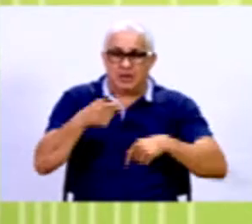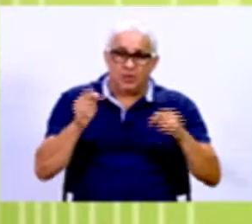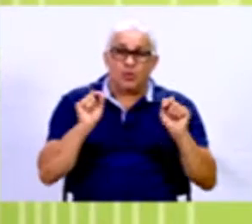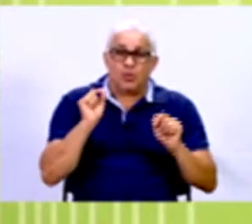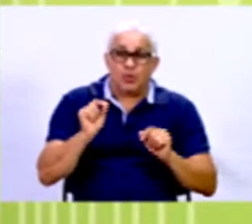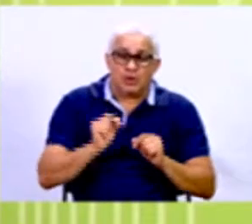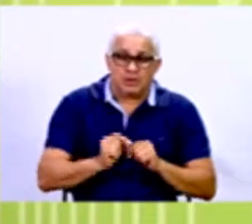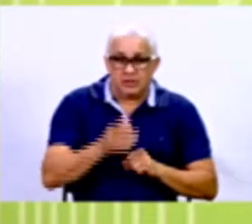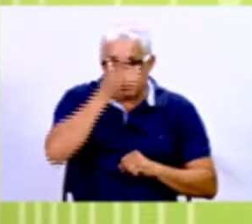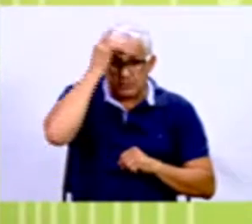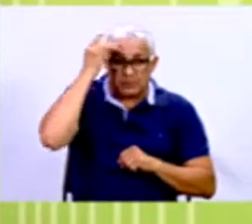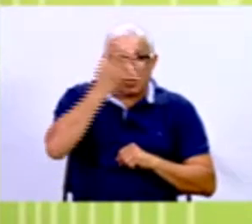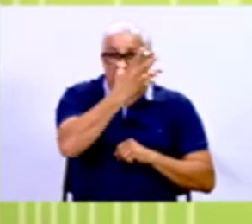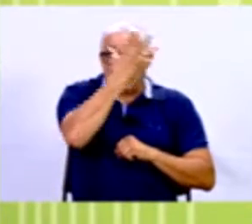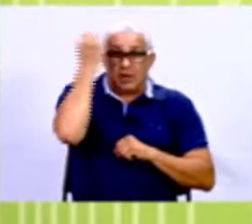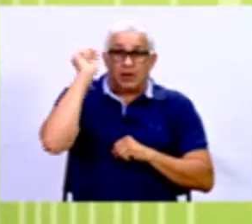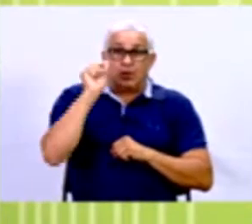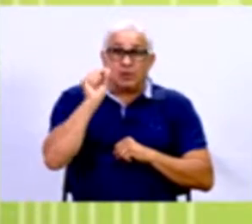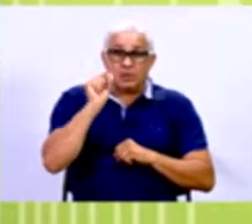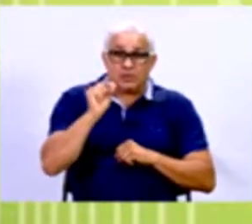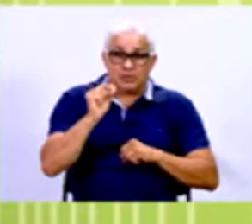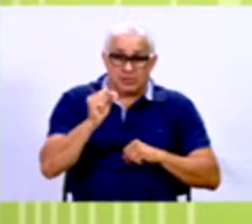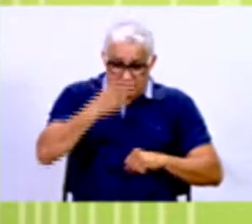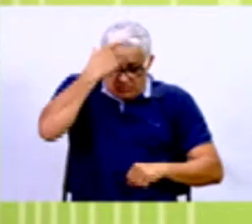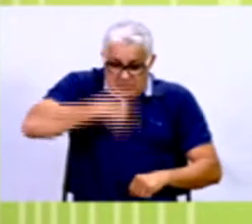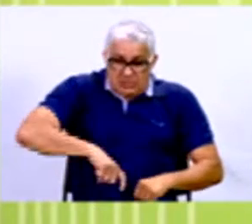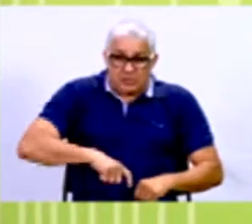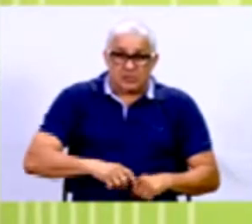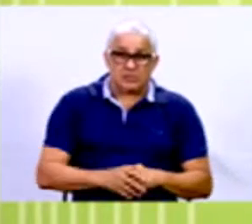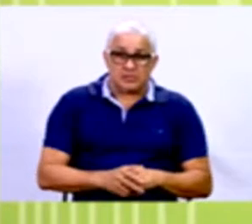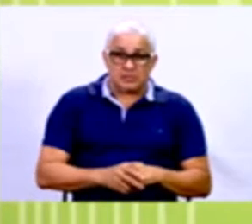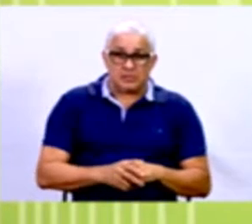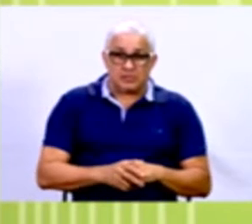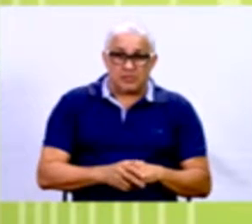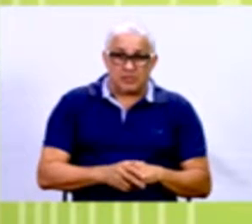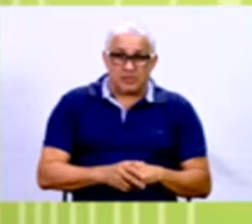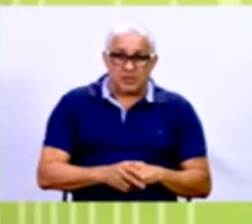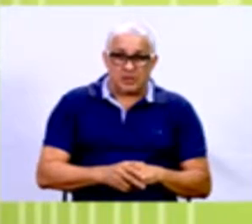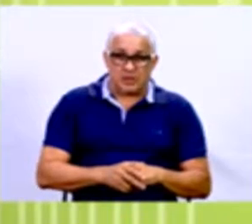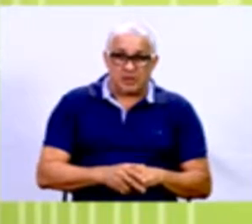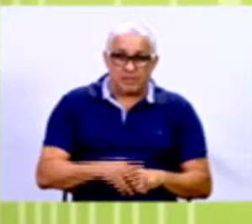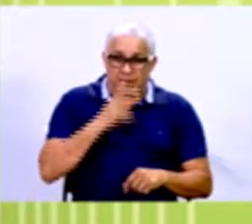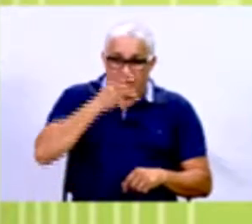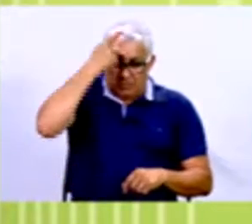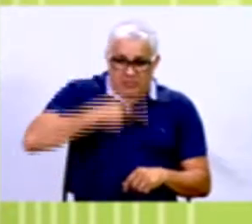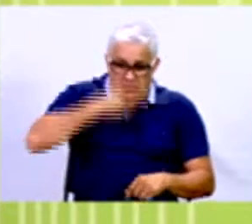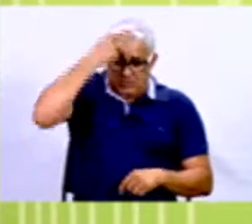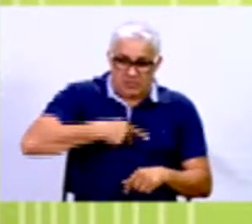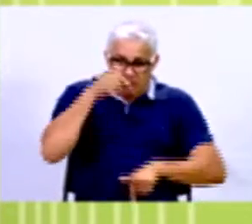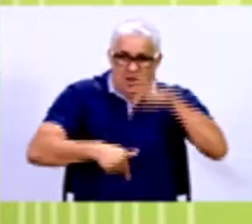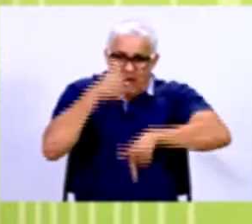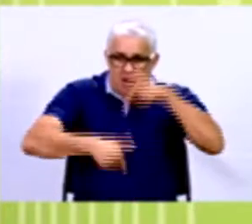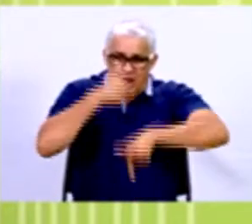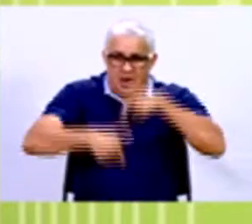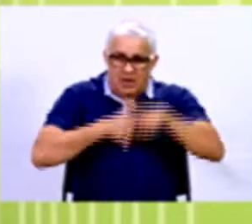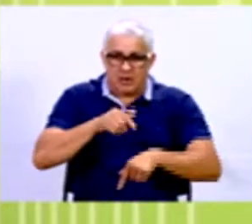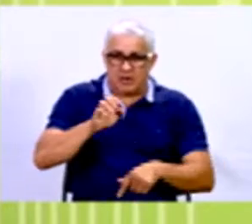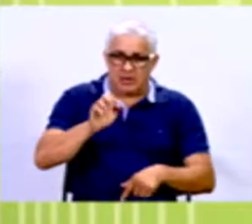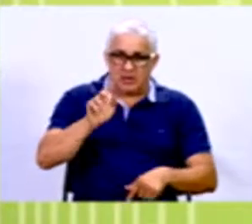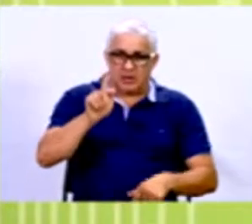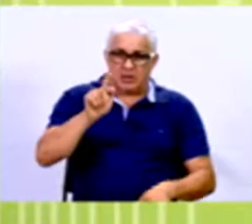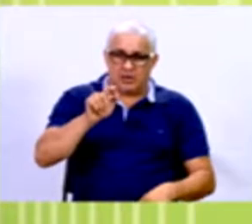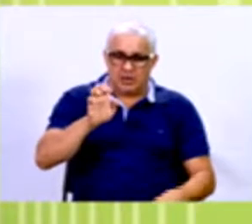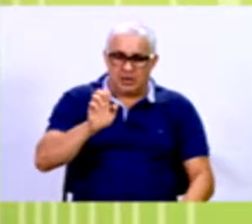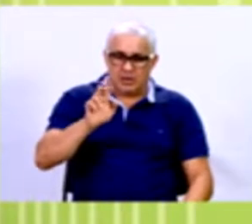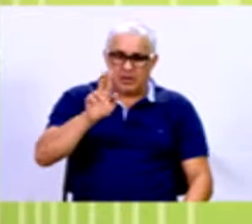que você esquece um pouco do ser humano, né? Você se torna uma máquina junto com aquela máquina que está ali trabalhando com você. Então, a ergonomia veio para